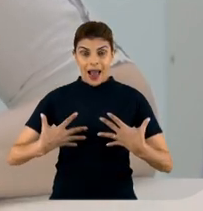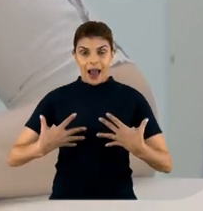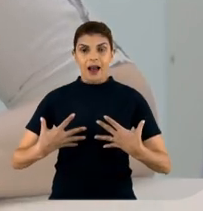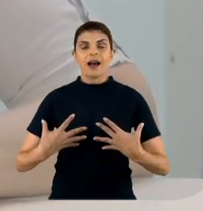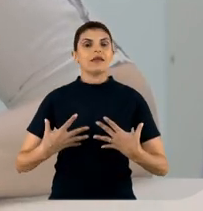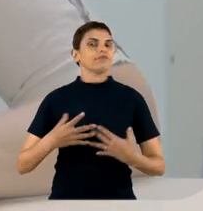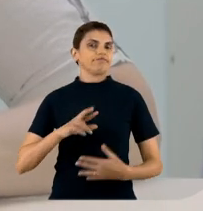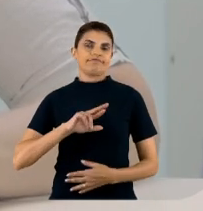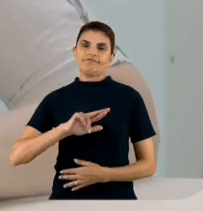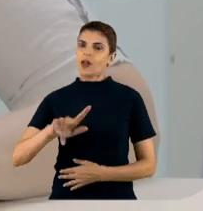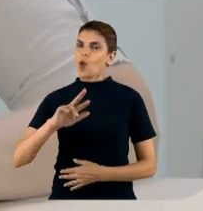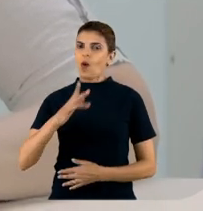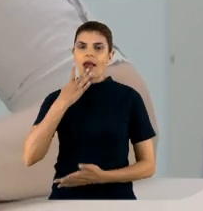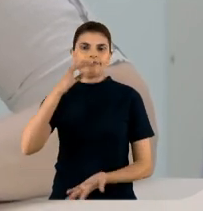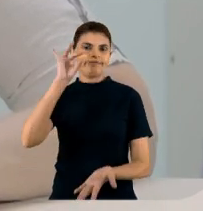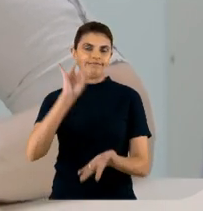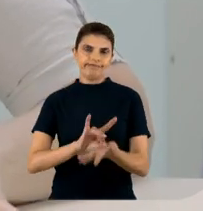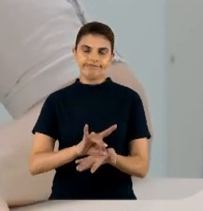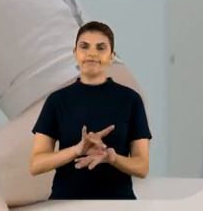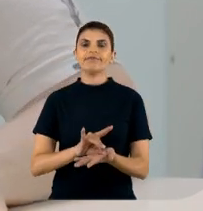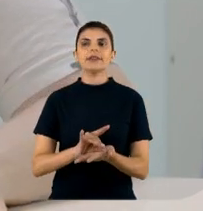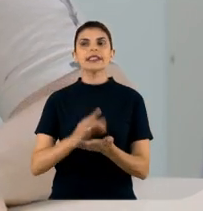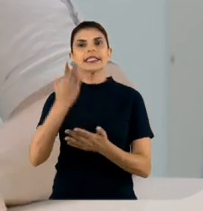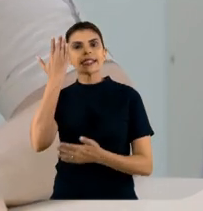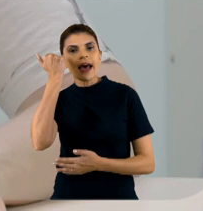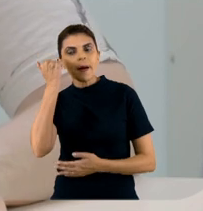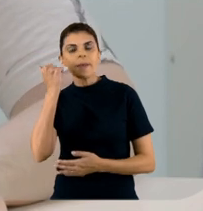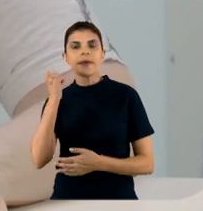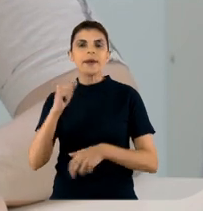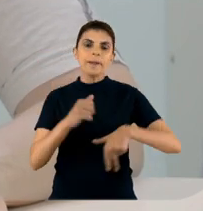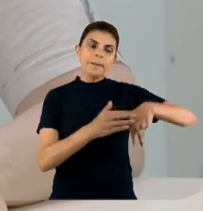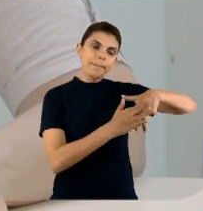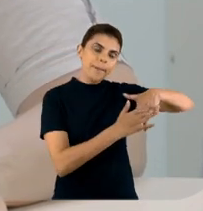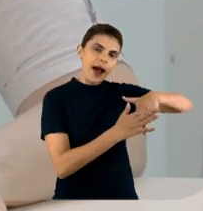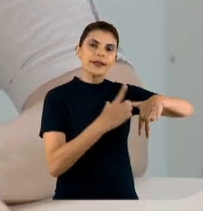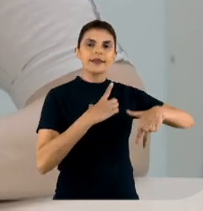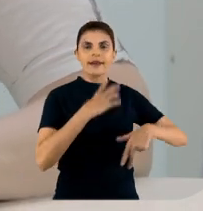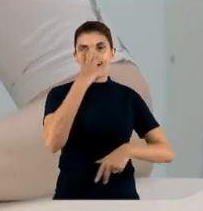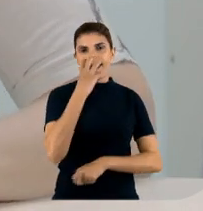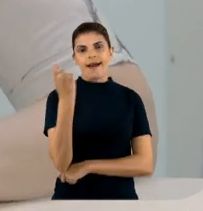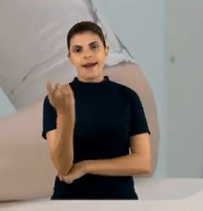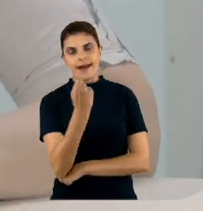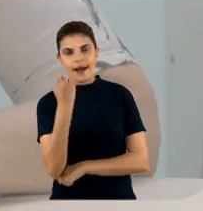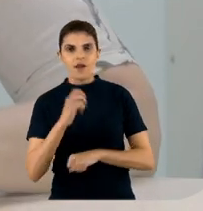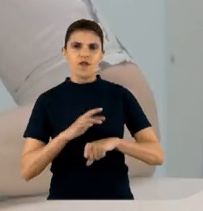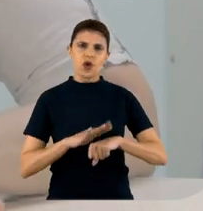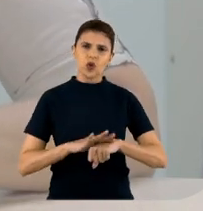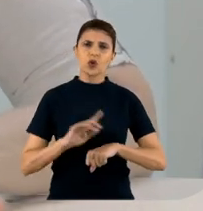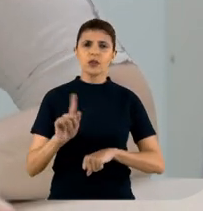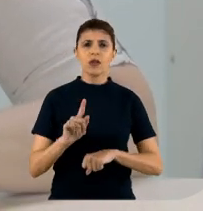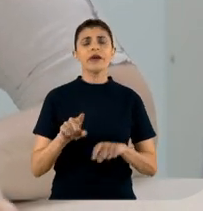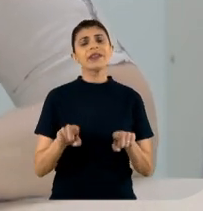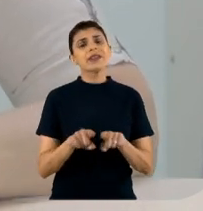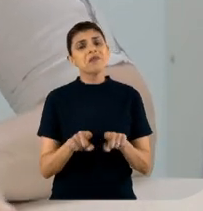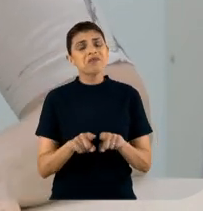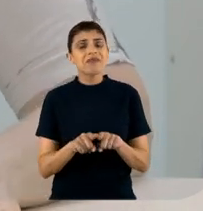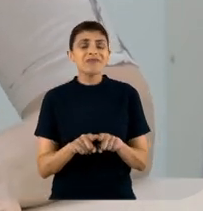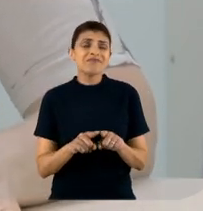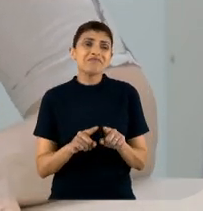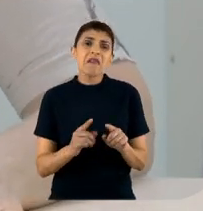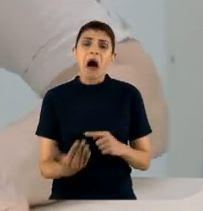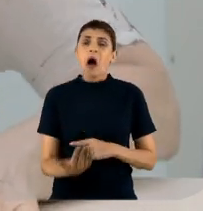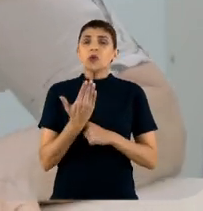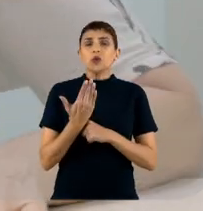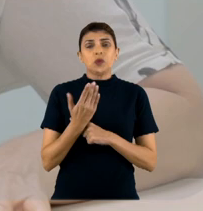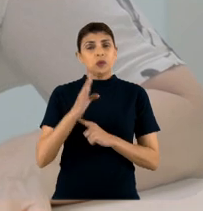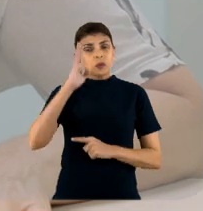você eh definir a própria gravidade do paciente ela é uma coisa bastante também inespecífica